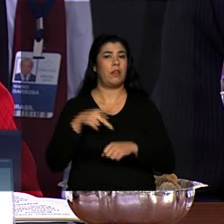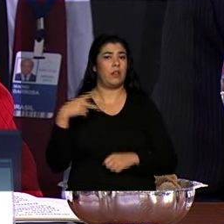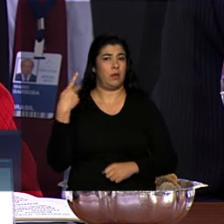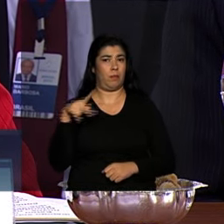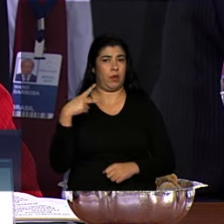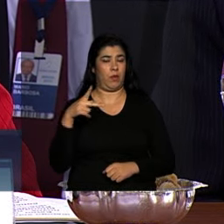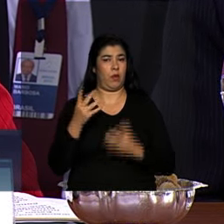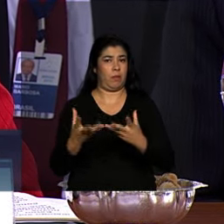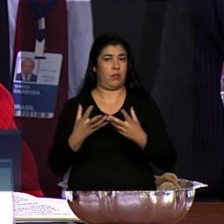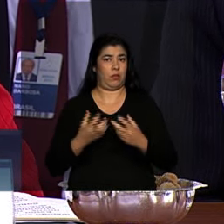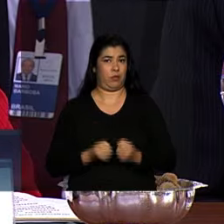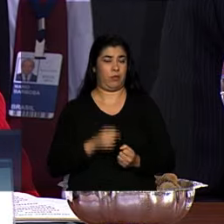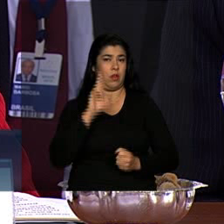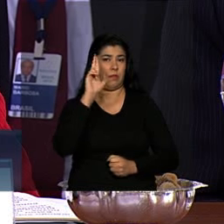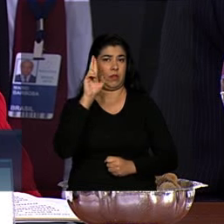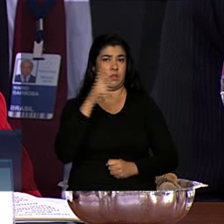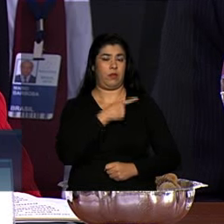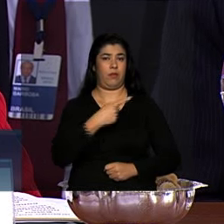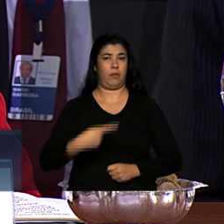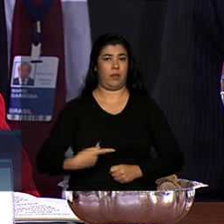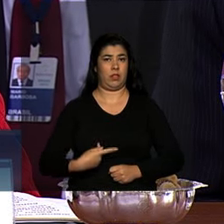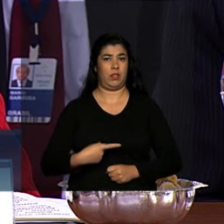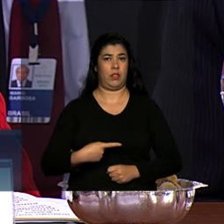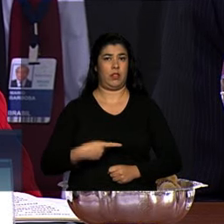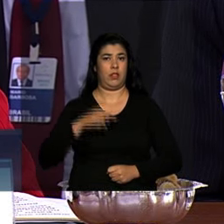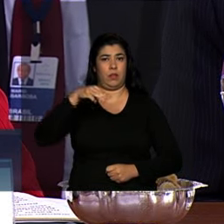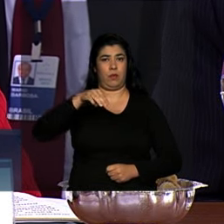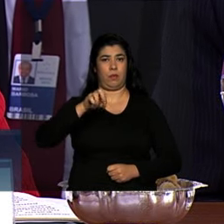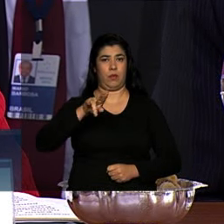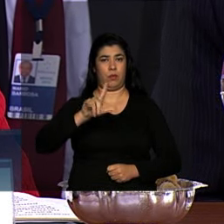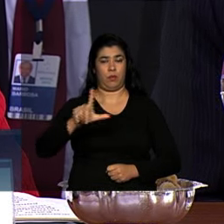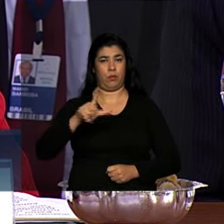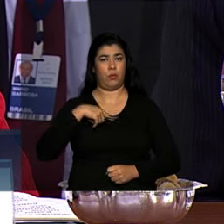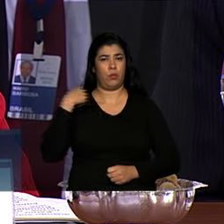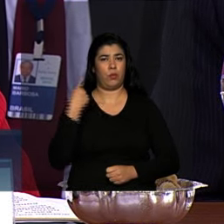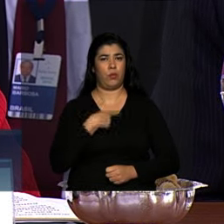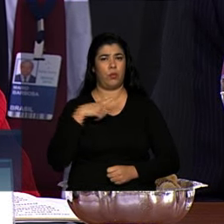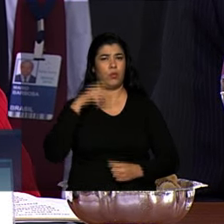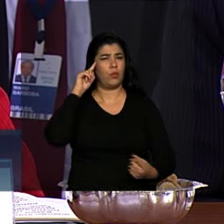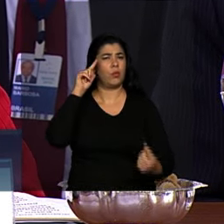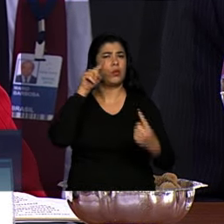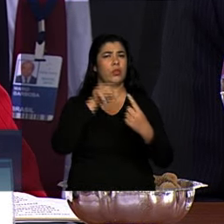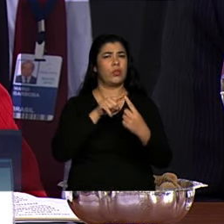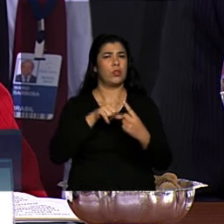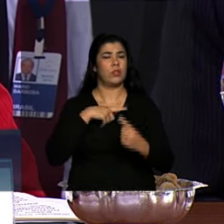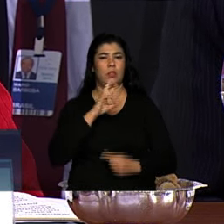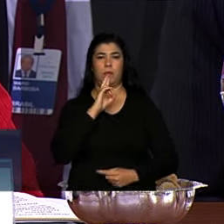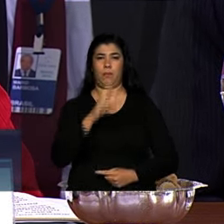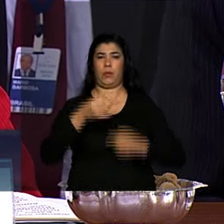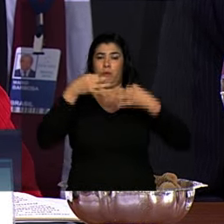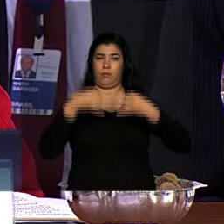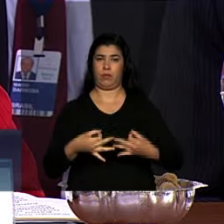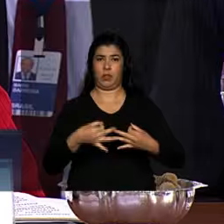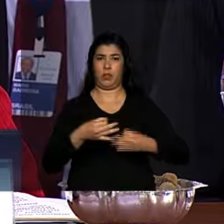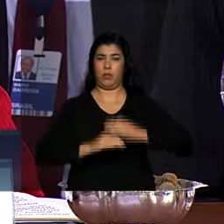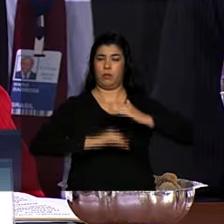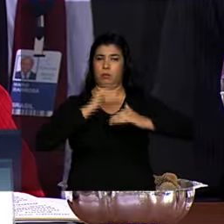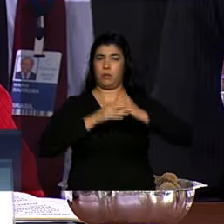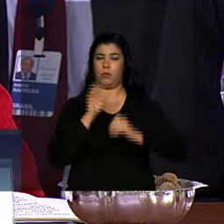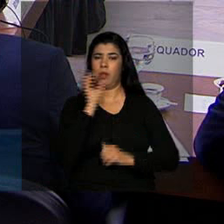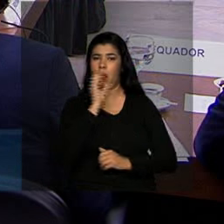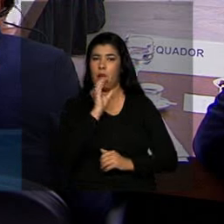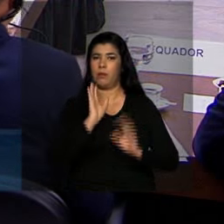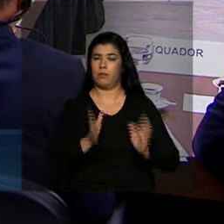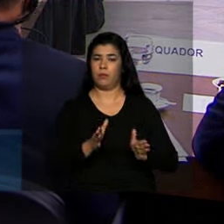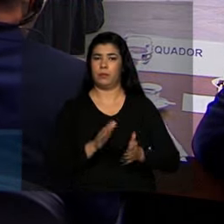que todos seguiremos comprometidos em obter resultados concretos no mais breve